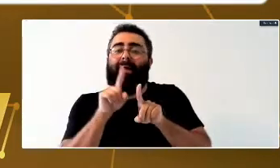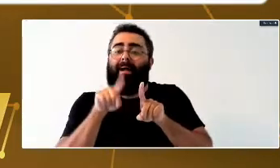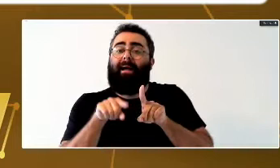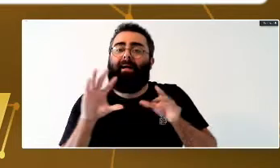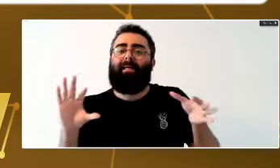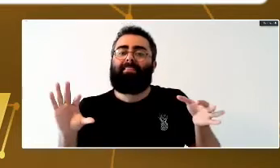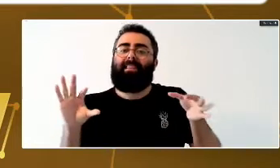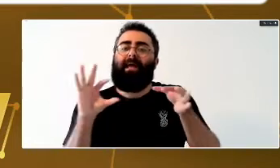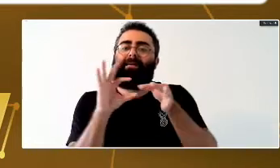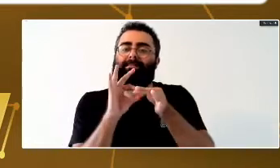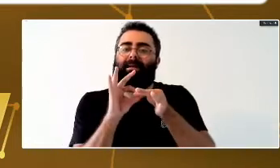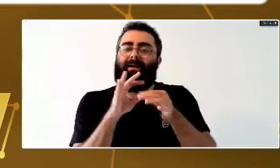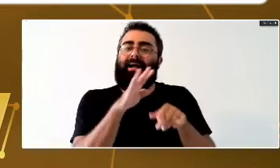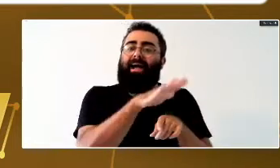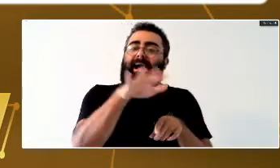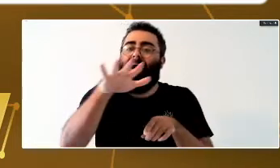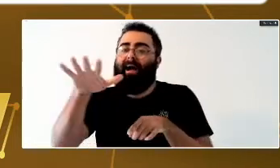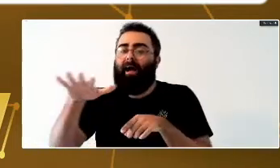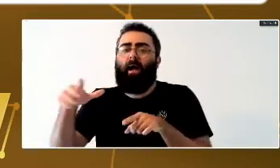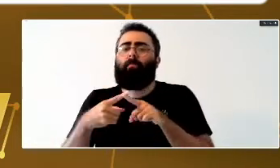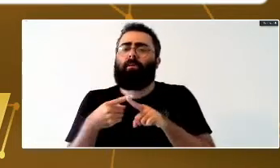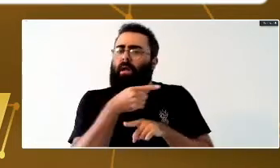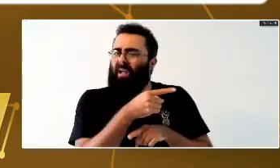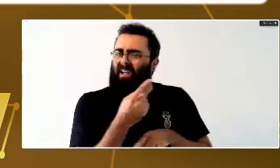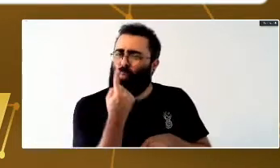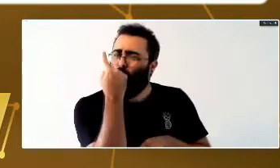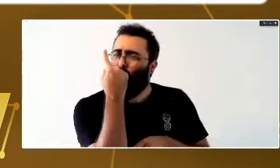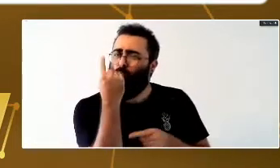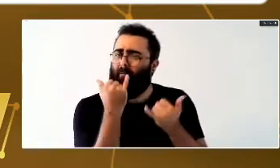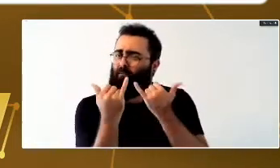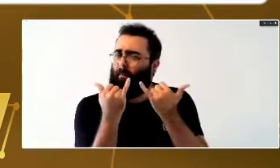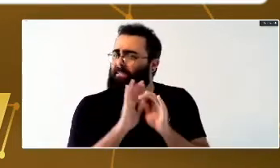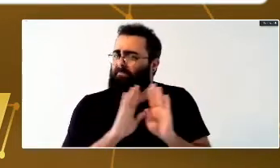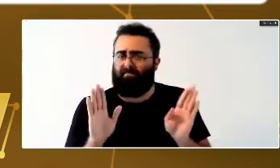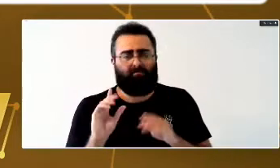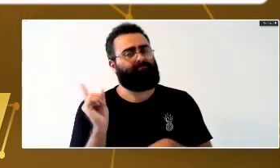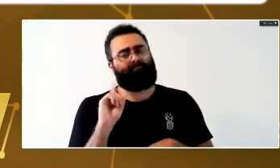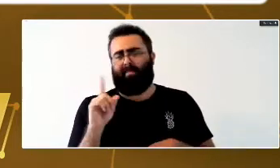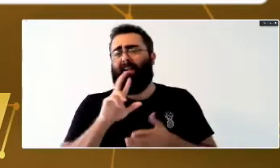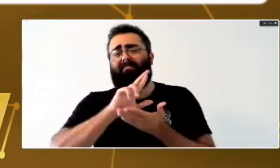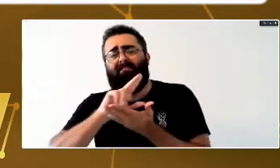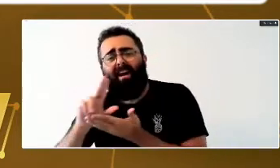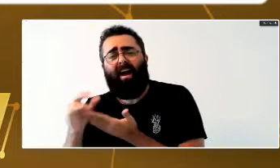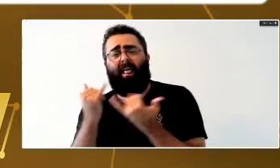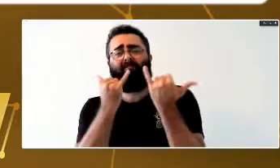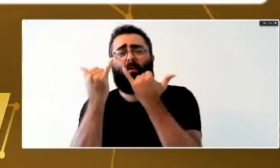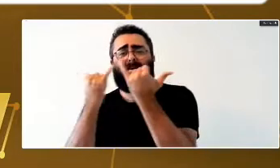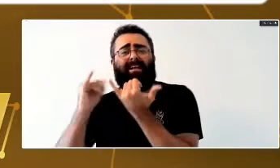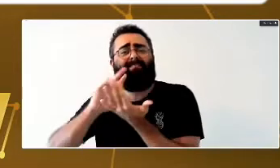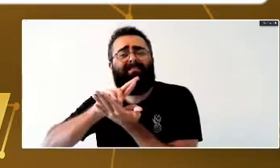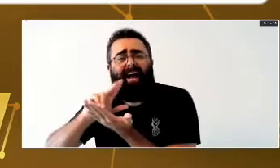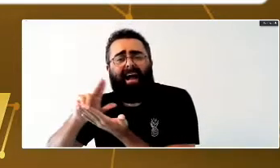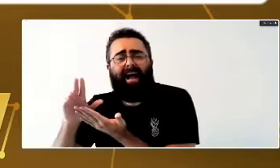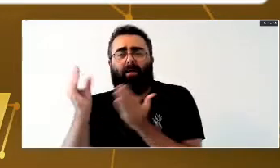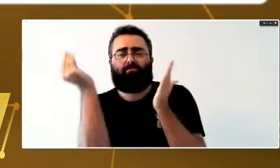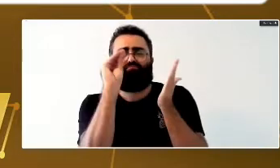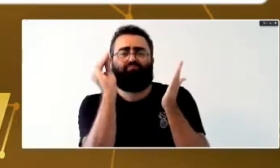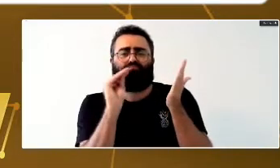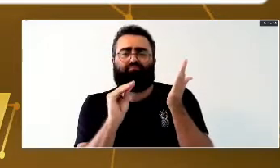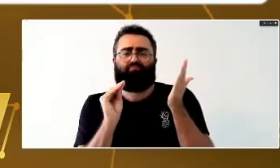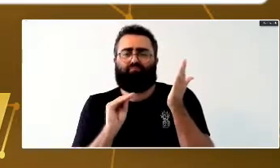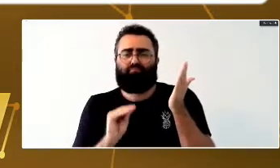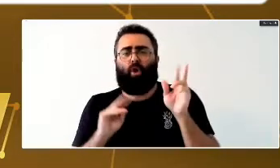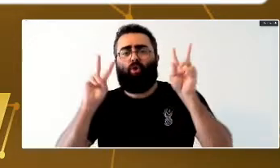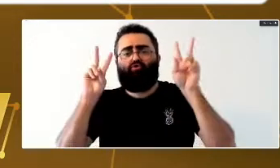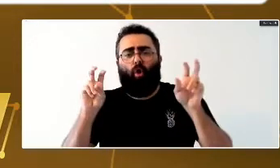as áreas, já que esse repositório de informação é único e vai servir para todas aquelas áreas que estão fazendo